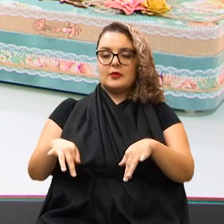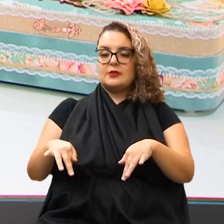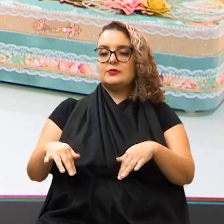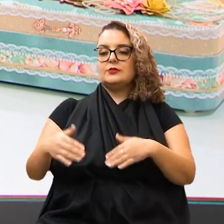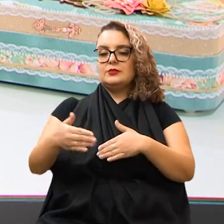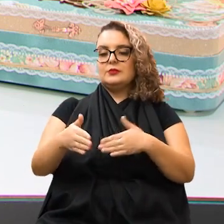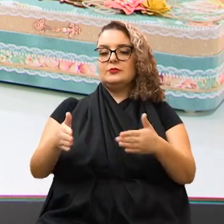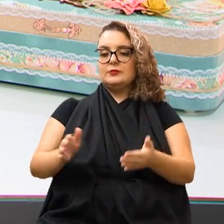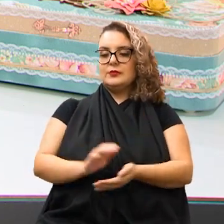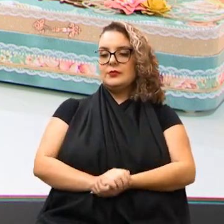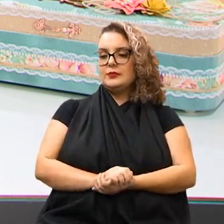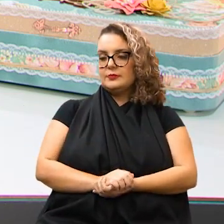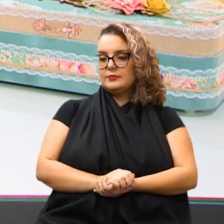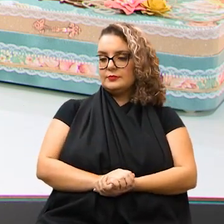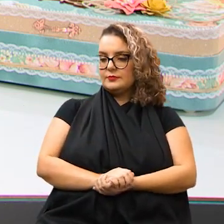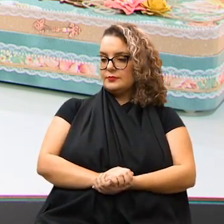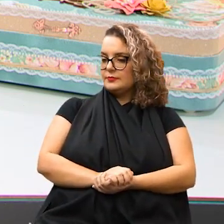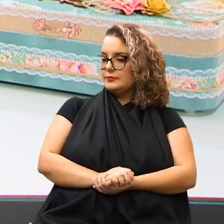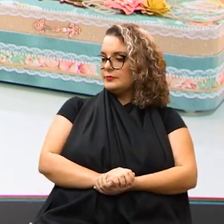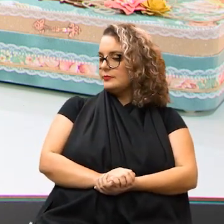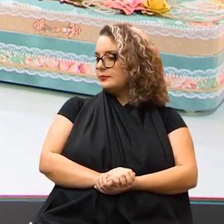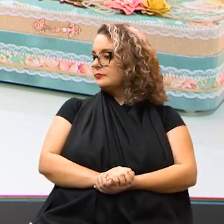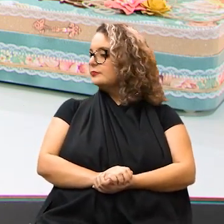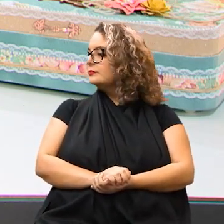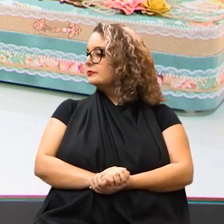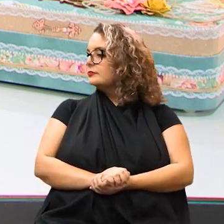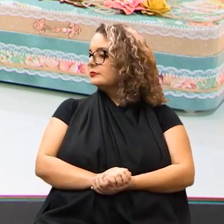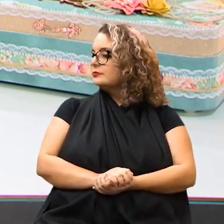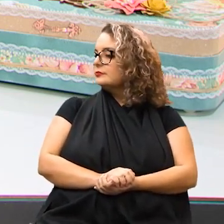isso, a nossa parte de baixo também já tá seca.